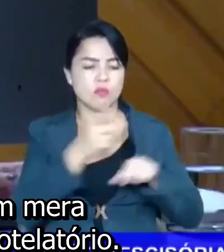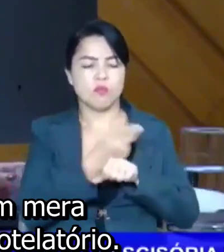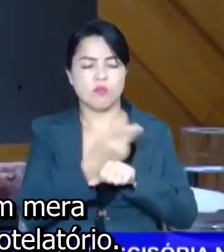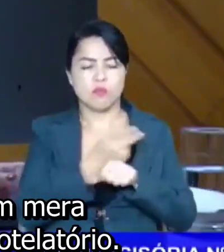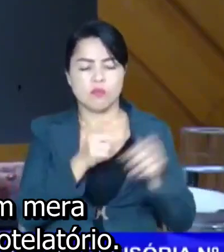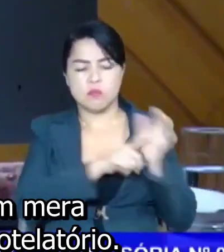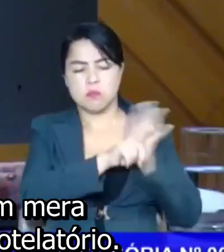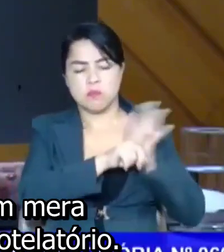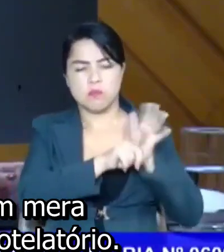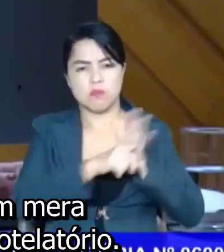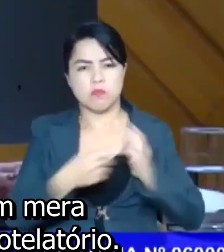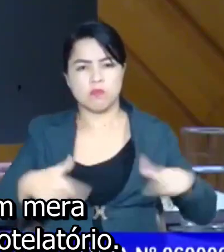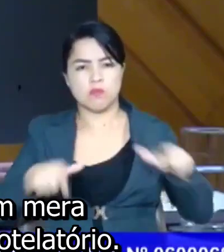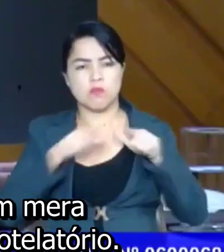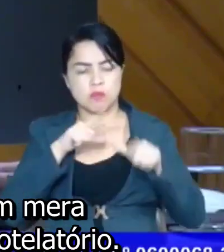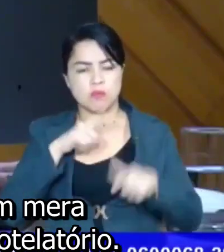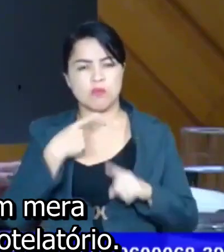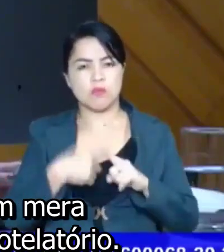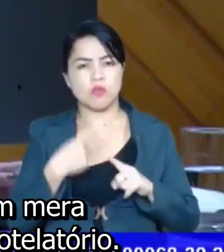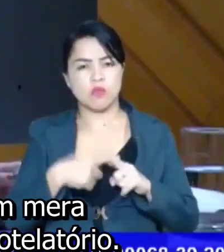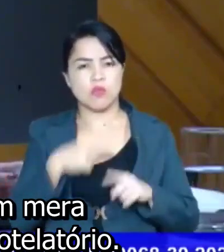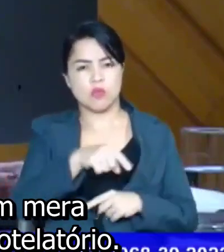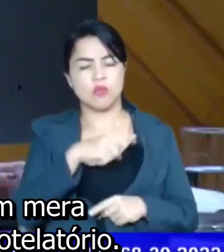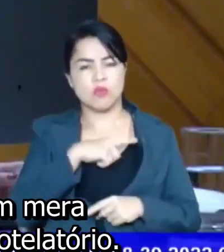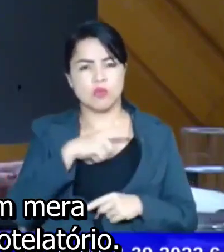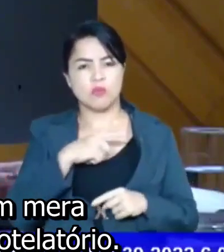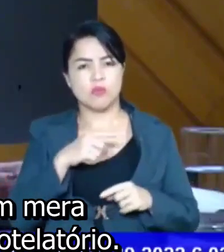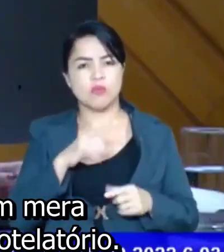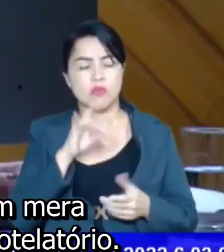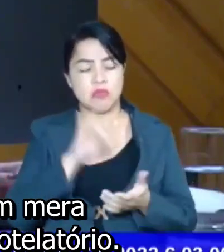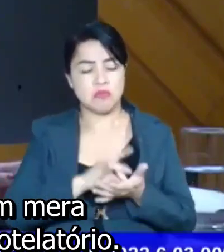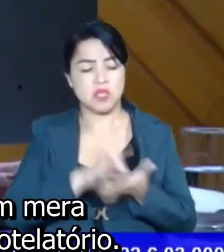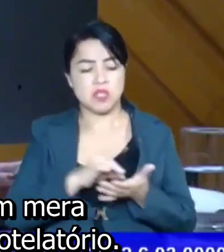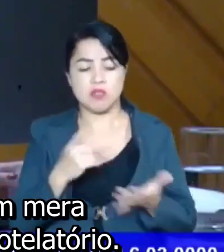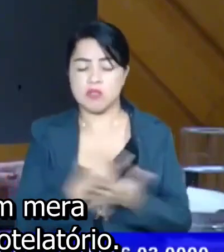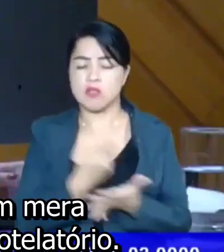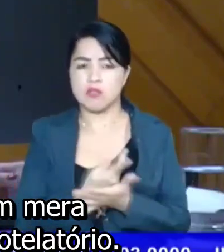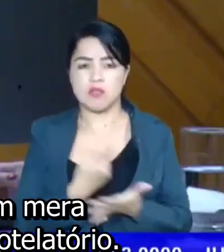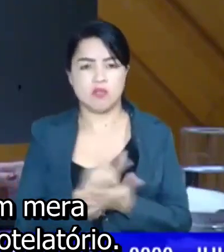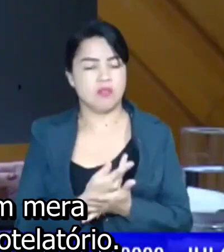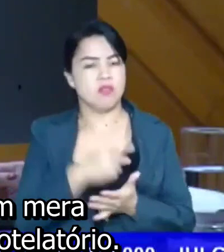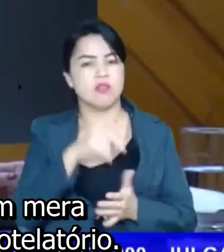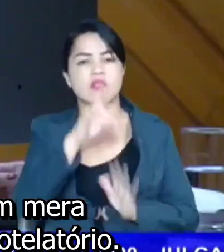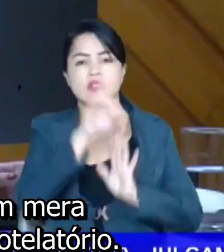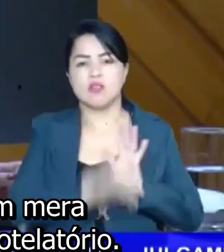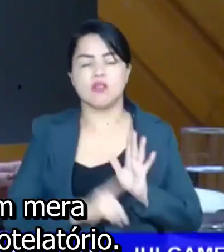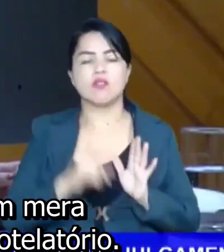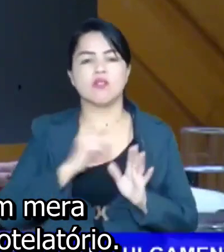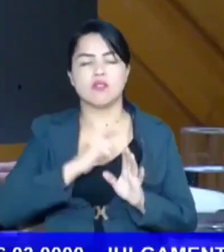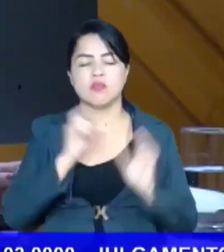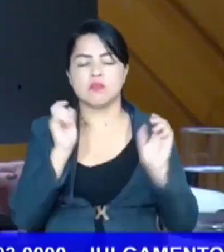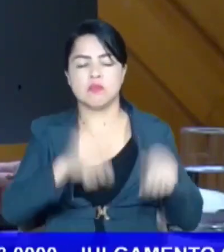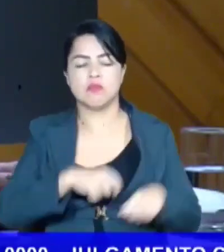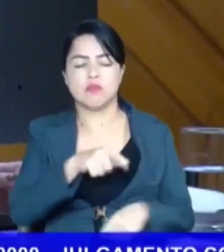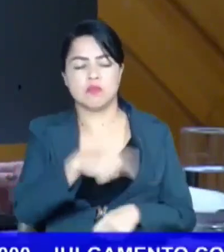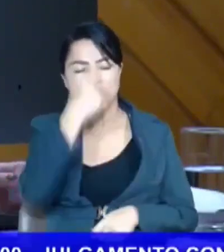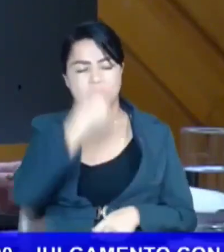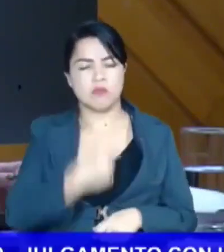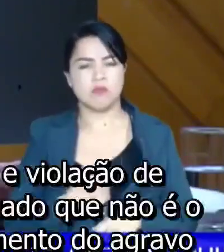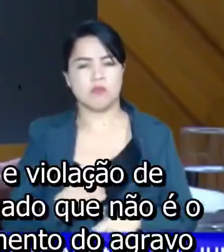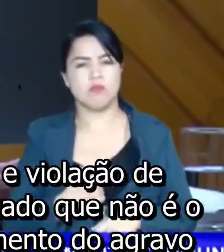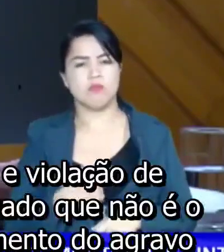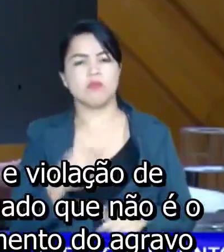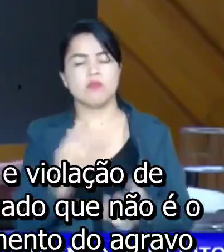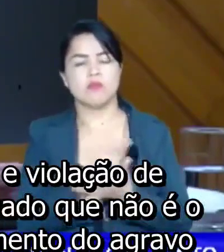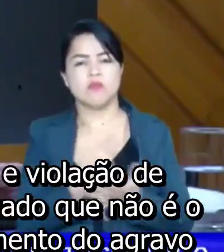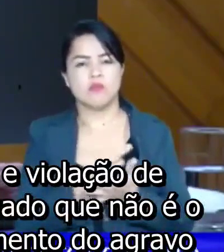inelegibilidade, de forma que os fundamentos trazidos se mostram mera ficções jurídicas e inconformismo e possuem caráter protelatório. Pontuou